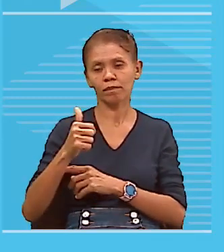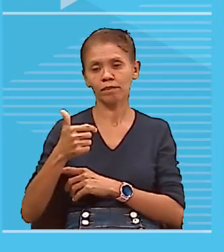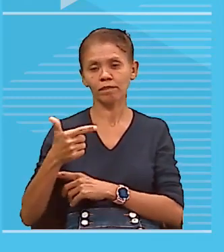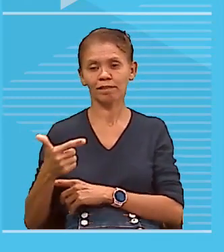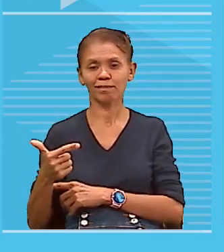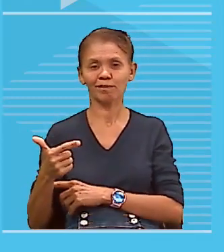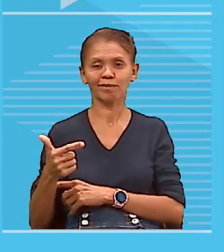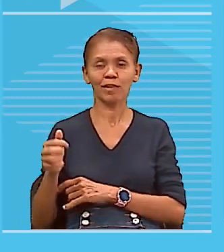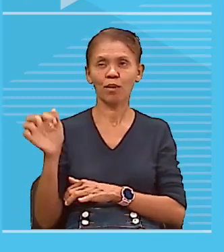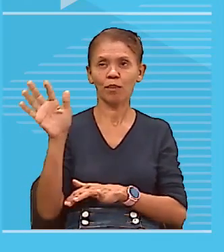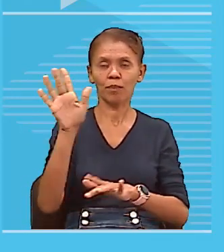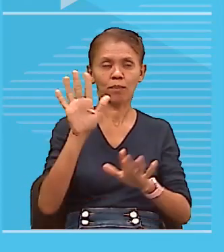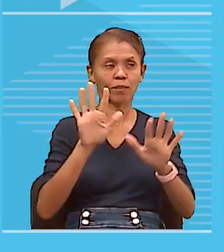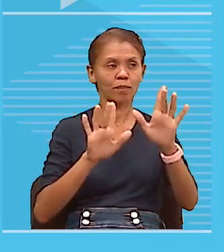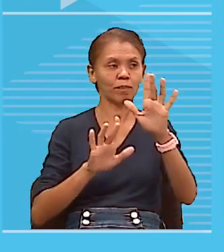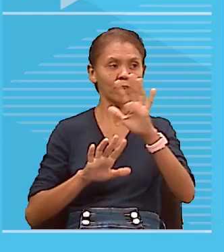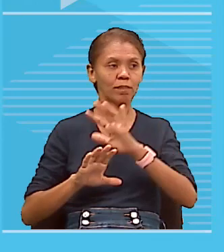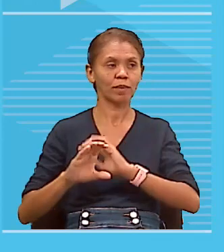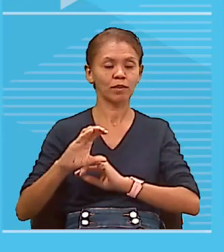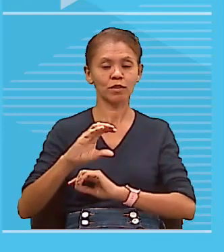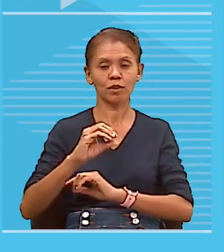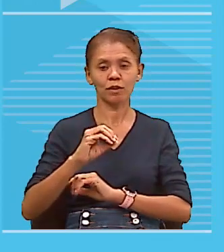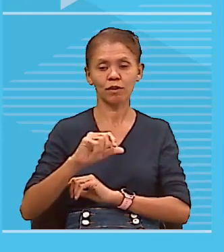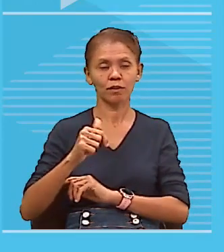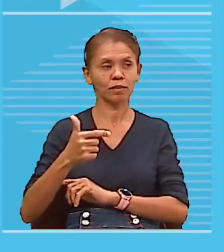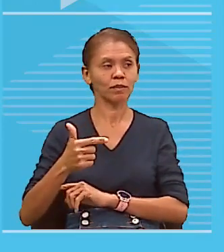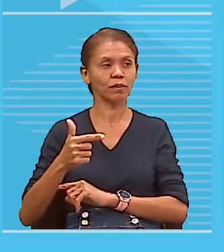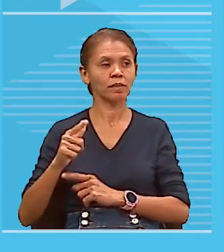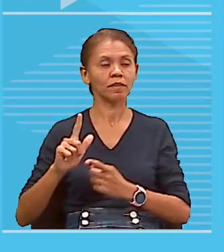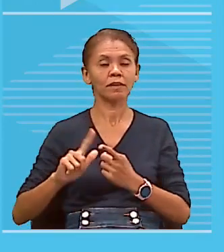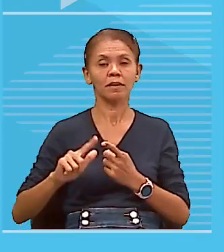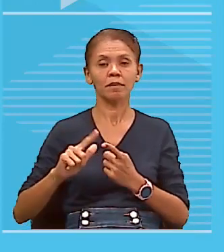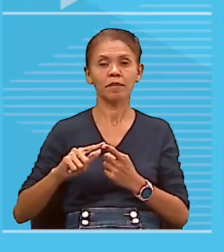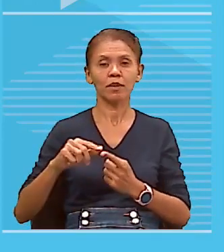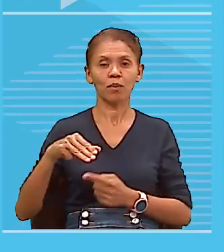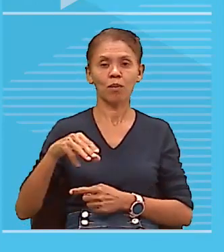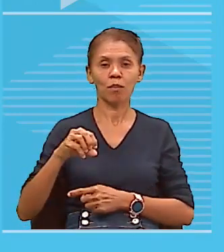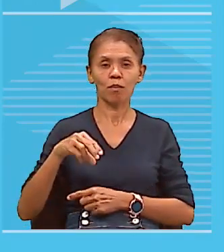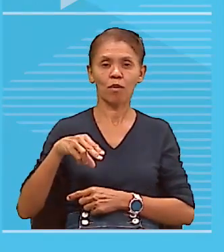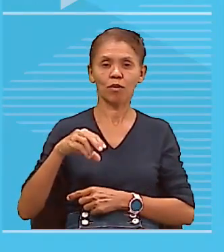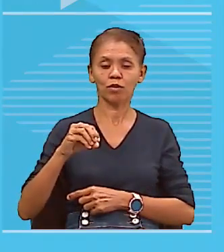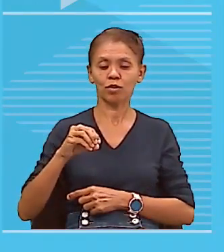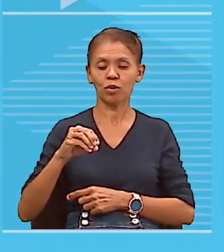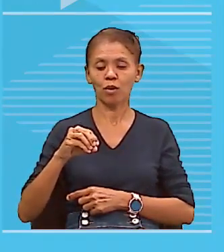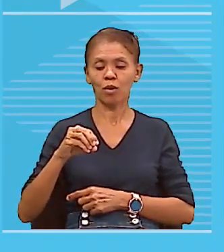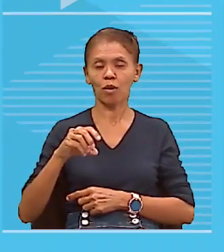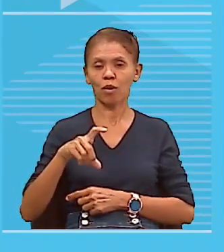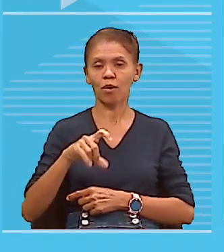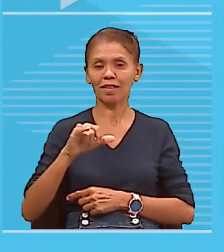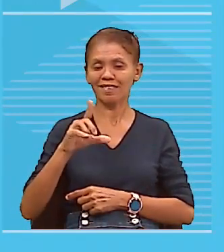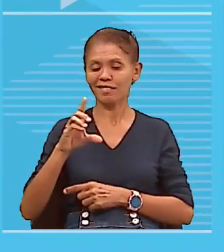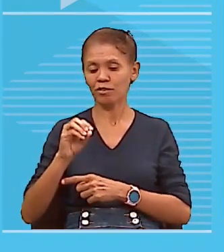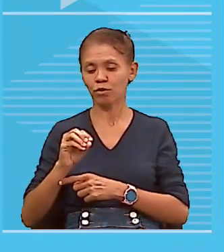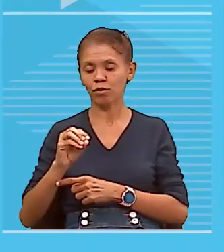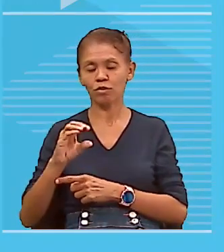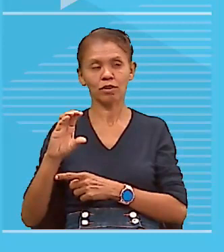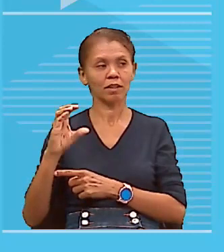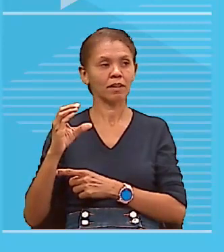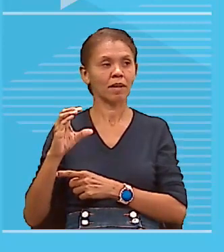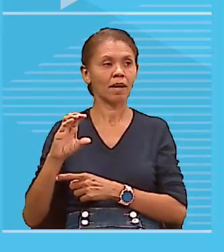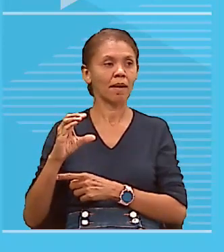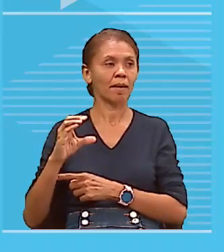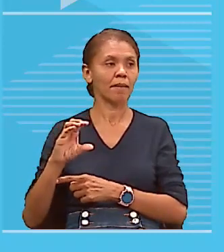na atmosfera, tanto o CO2 quanto o monóxido de carbono, tá? O monóxido e o dióxido